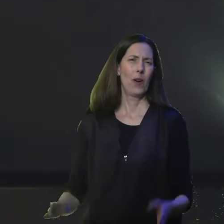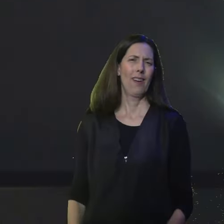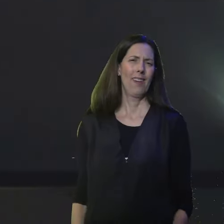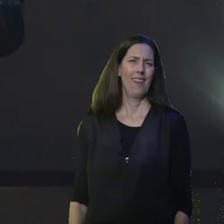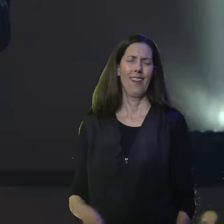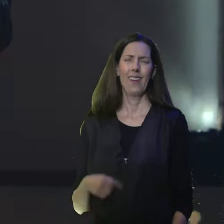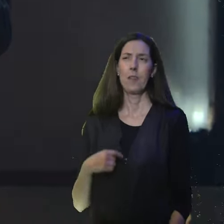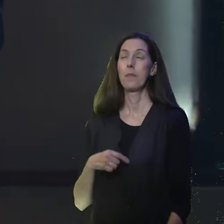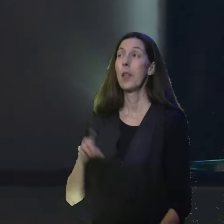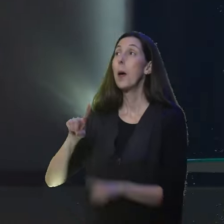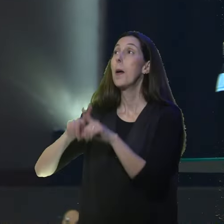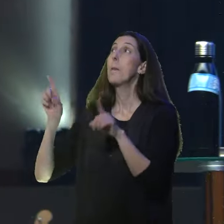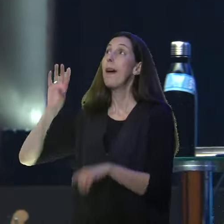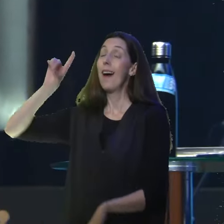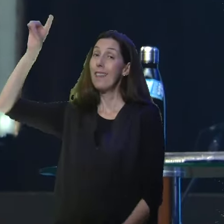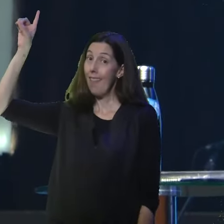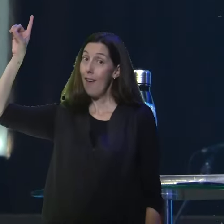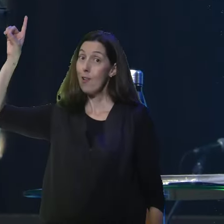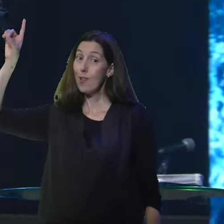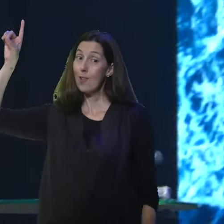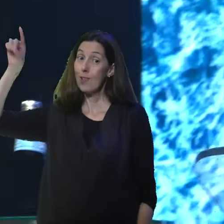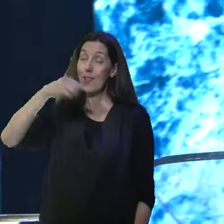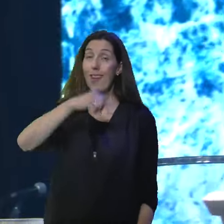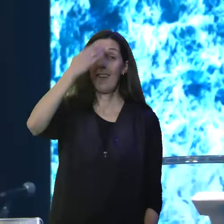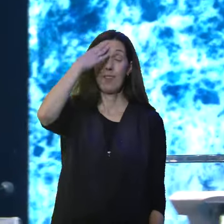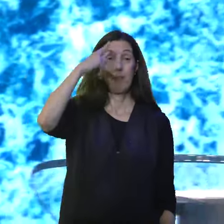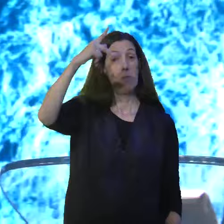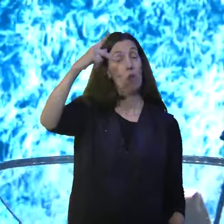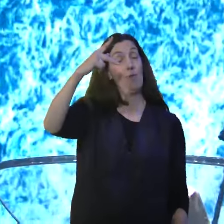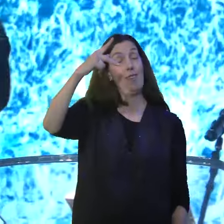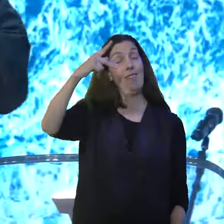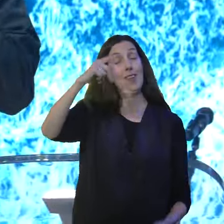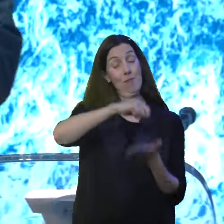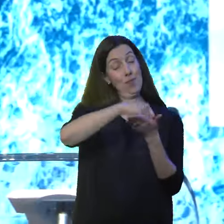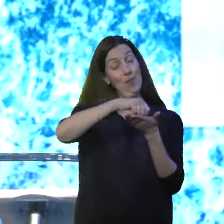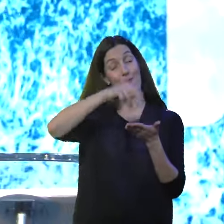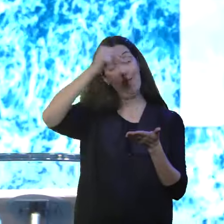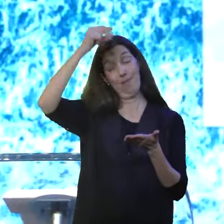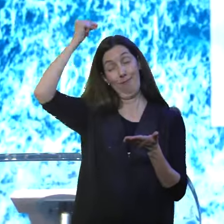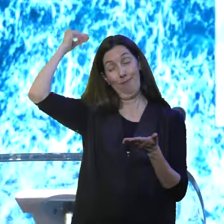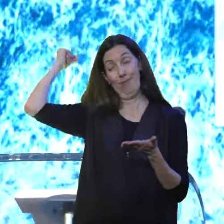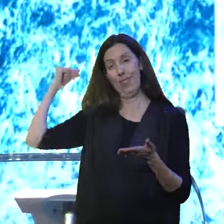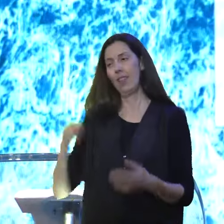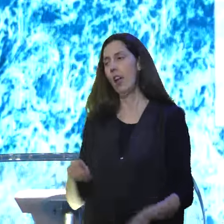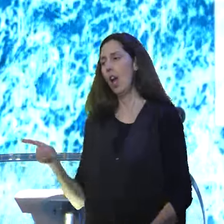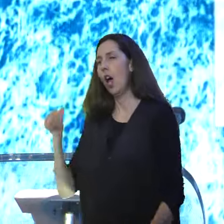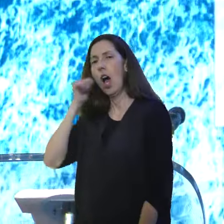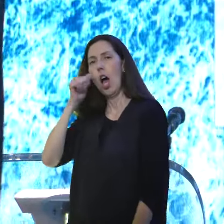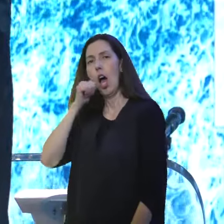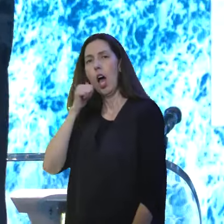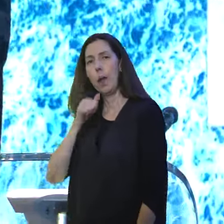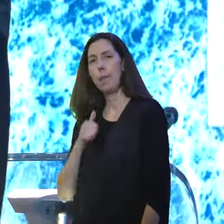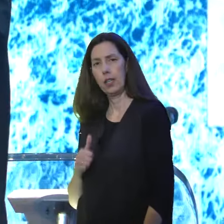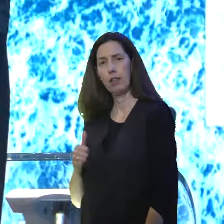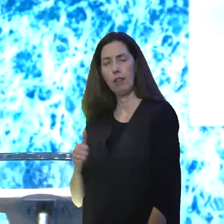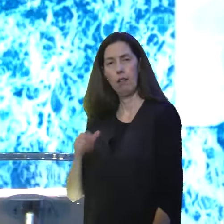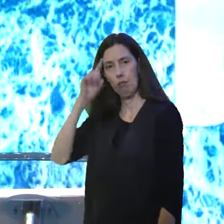Só que Deus já tinha escrito o provérbio faz tempo. E aí, no mesmo dia, a menina deixou de ficar